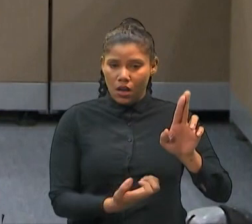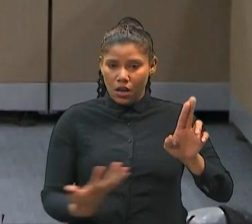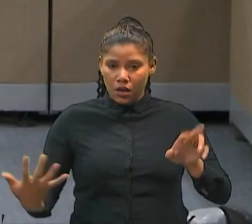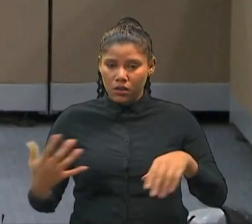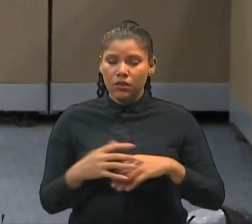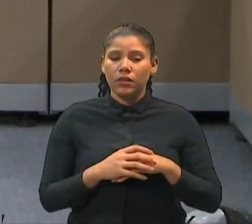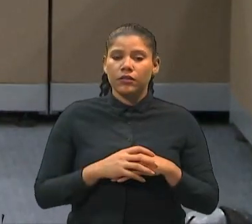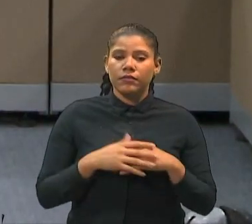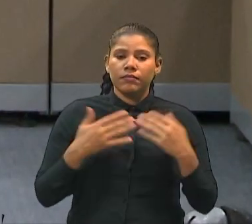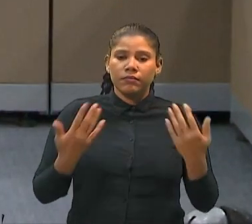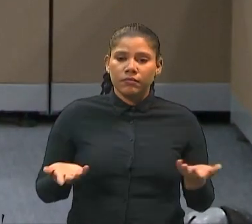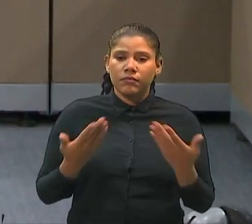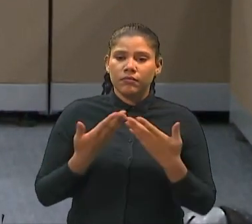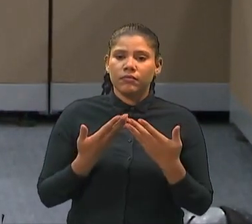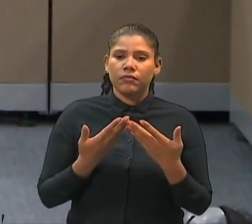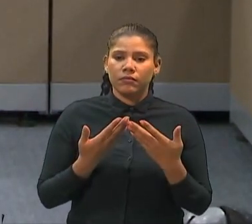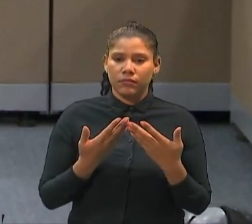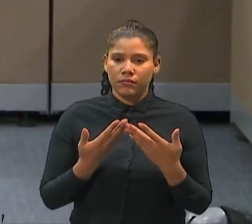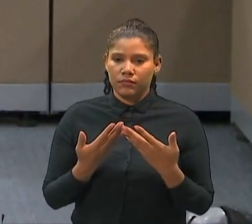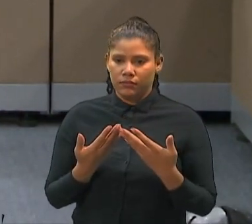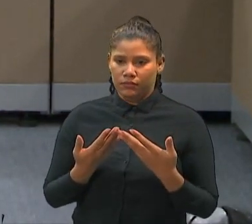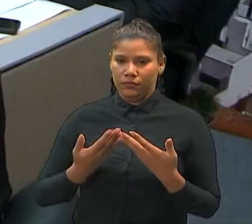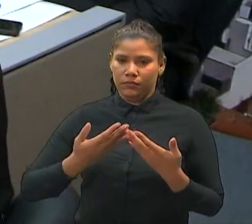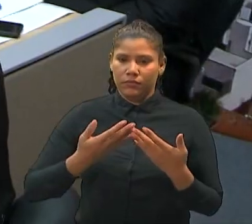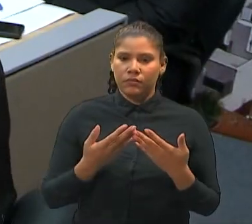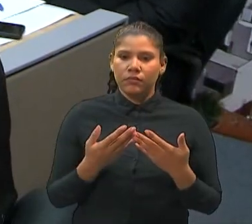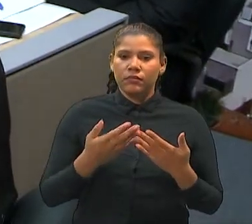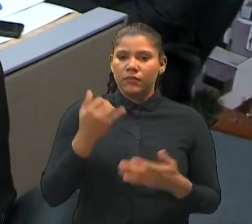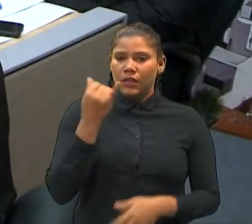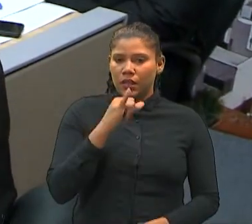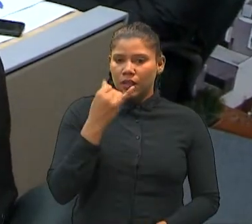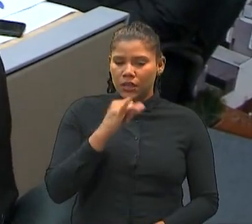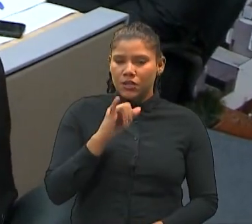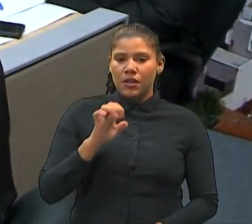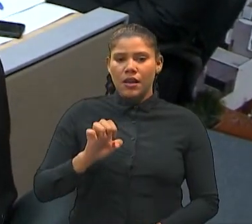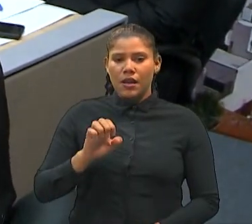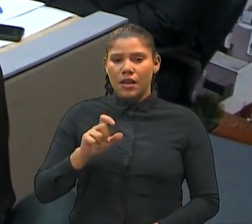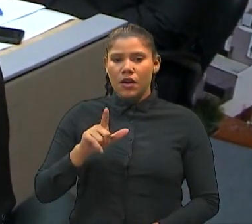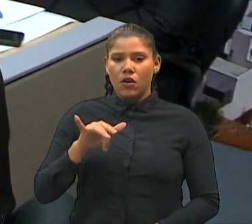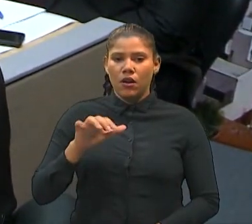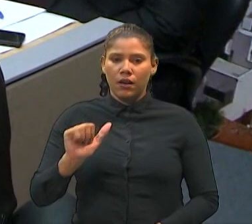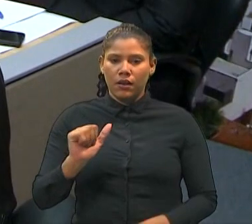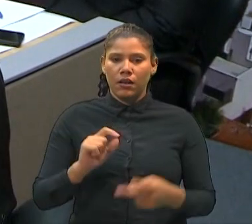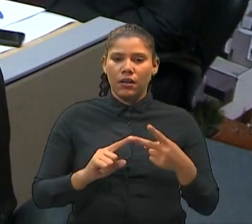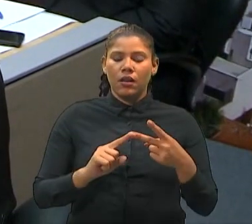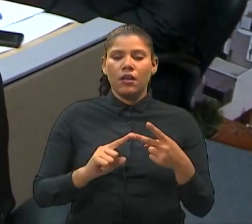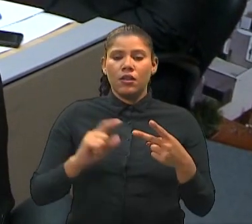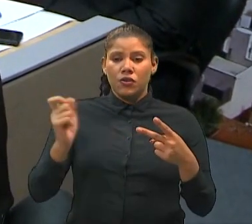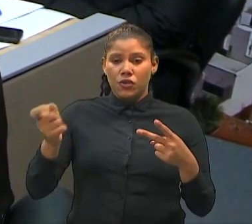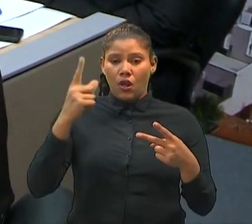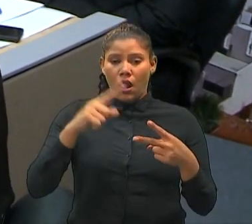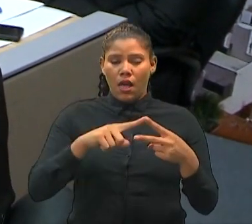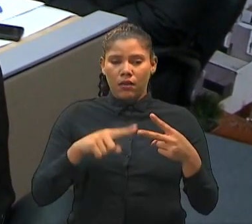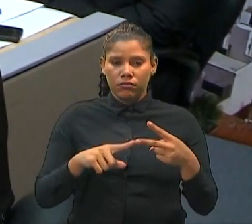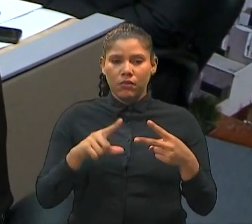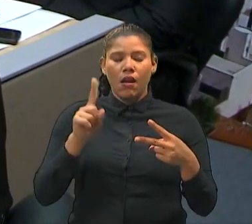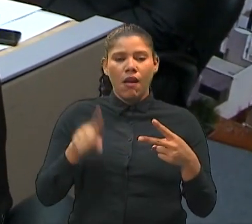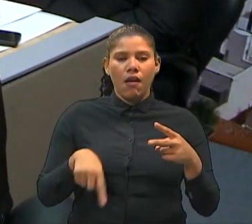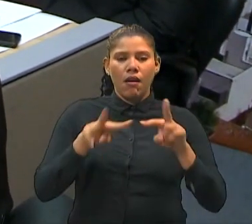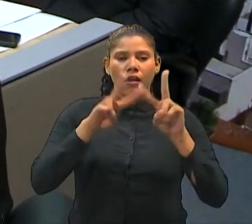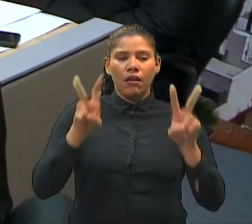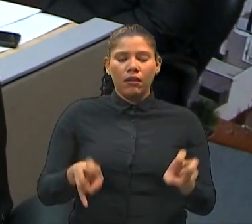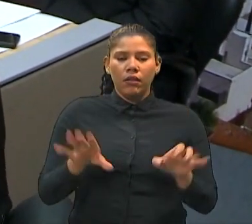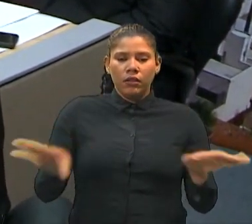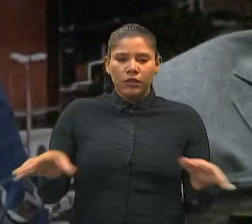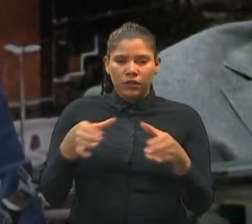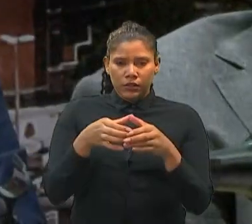geração de energia centralizada eólica e solar foi tema do segundo encontro da frente parlamentar de energia renováveis